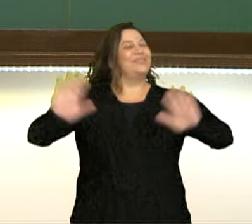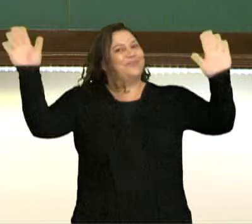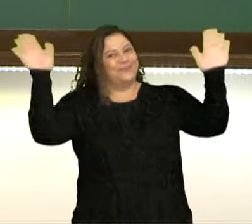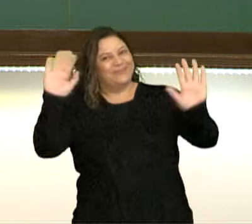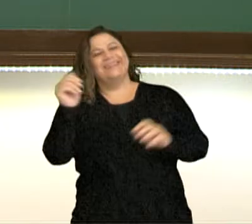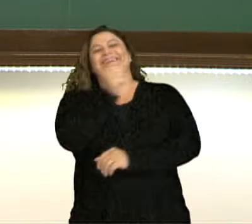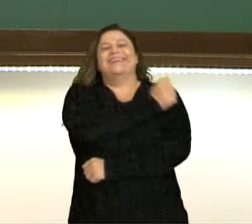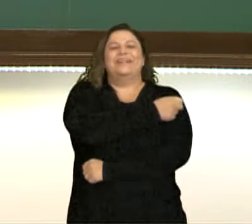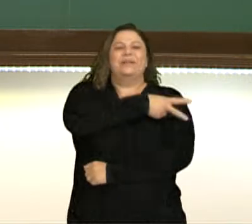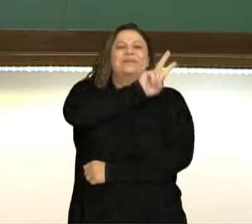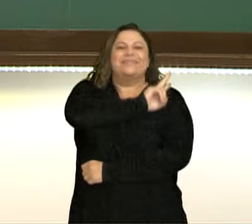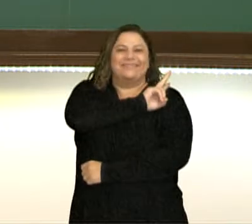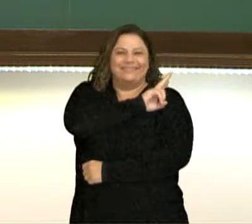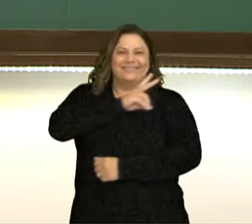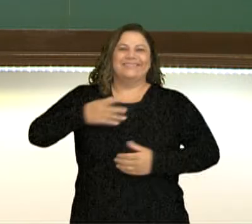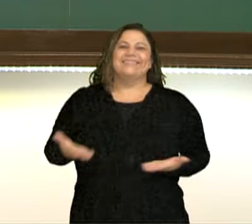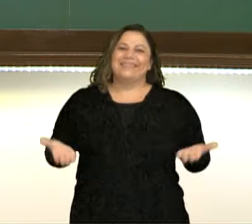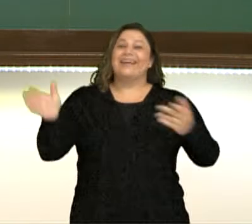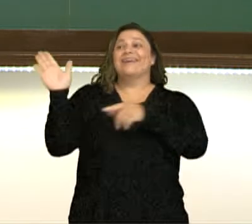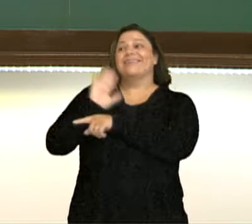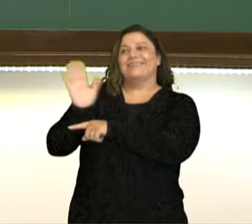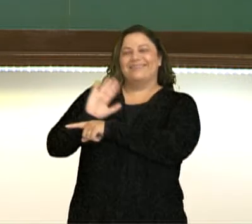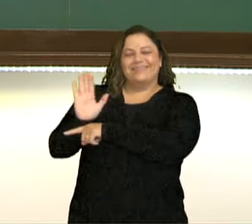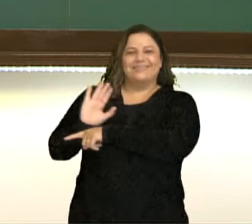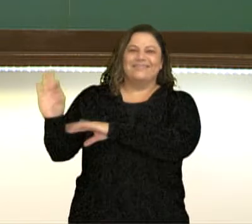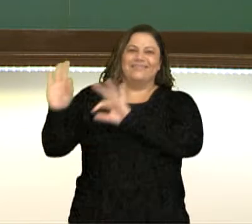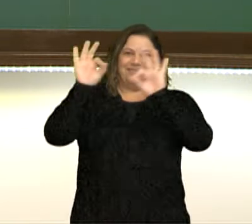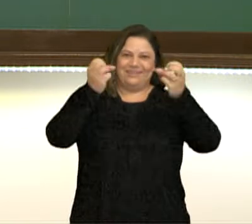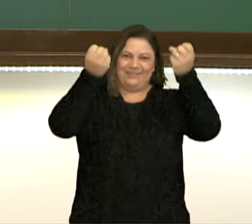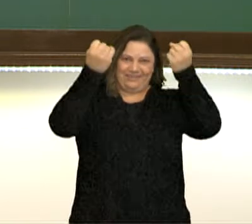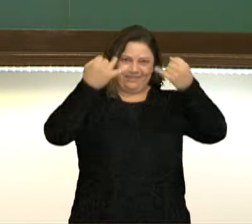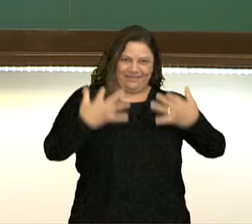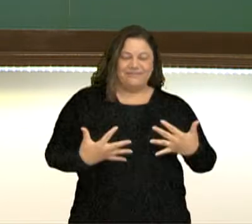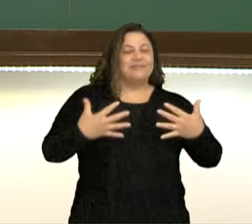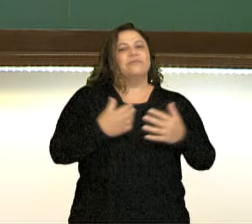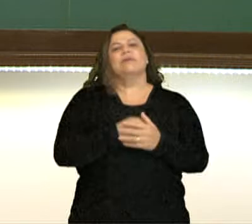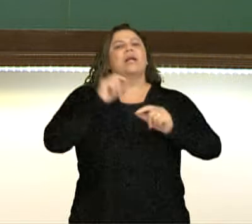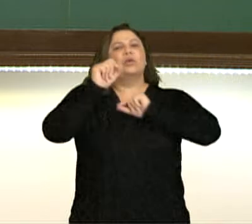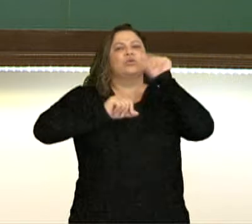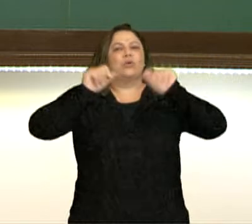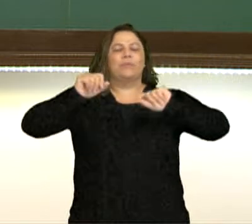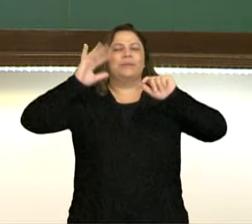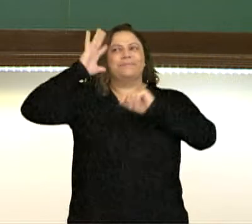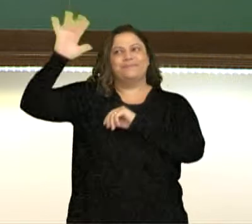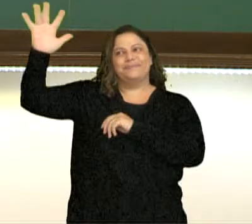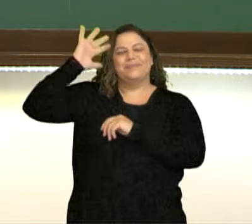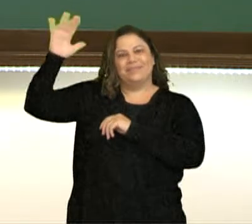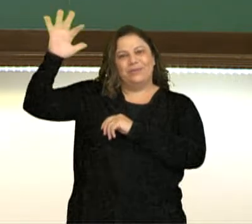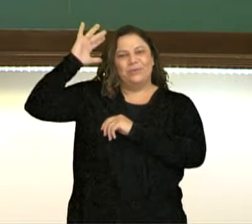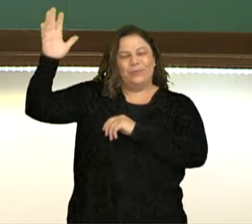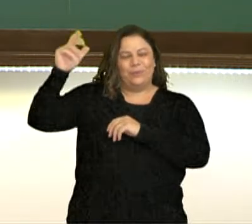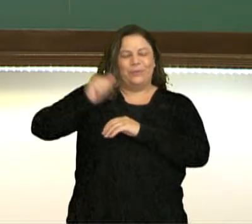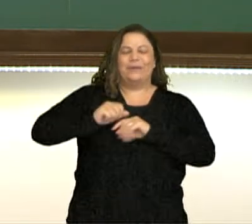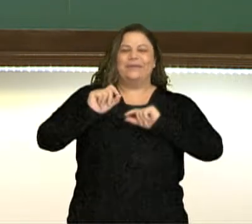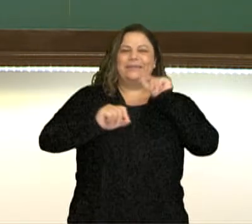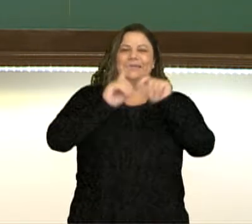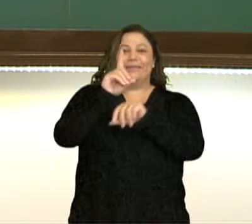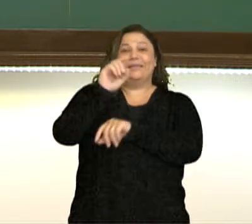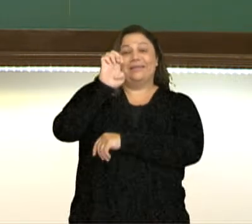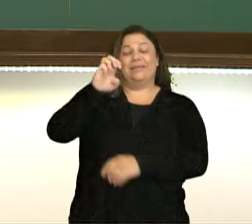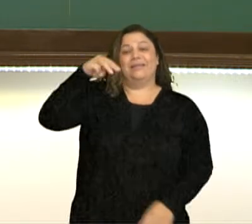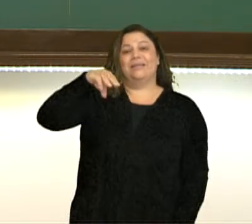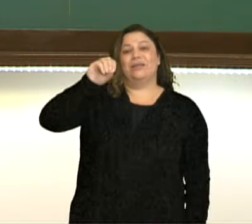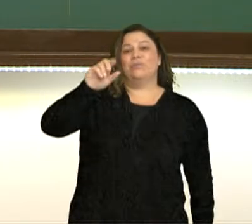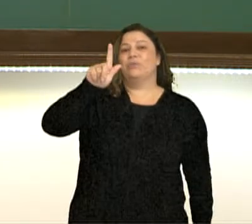Olá, estudantes da segunda série! Nesse vídeo, nós vamos falar sobre teorias demográficas. Então,